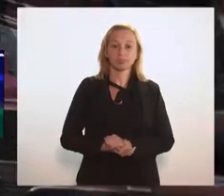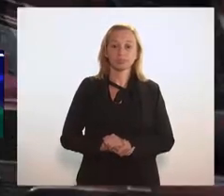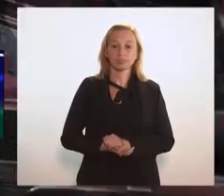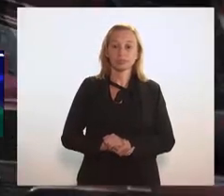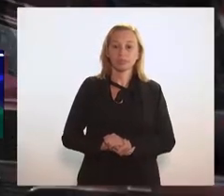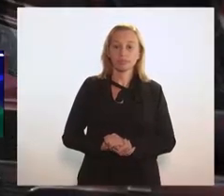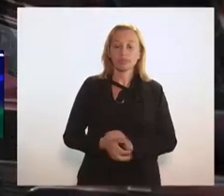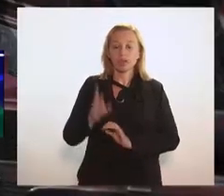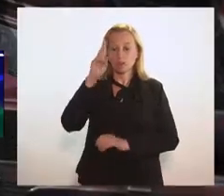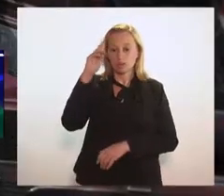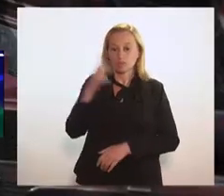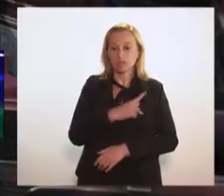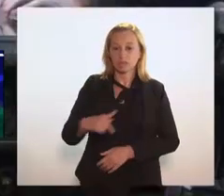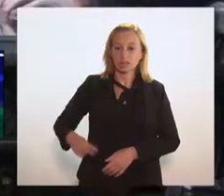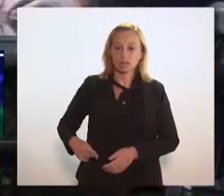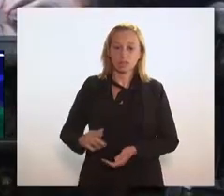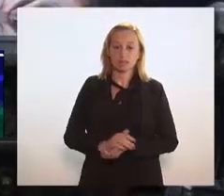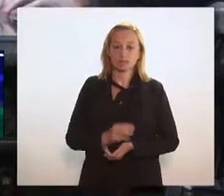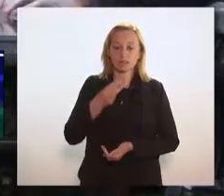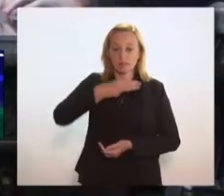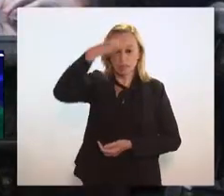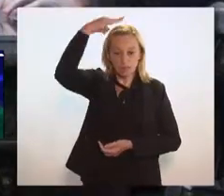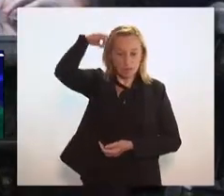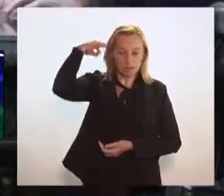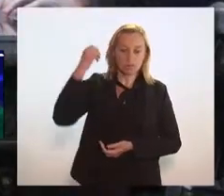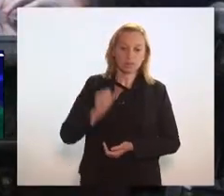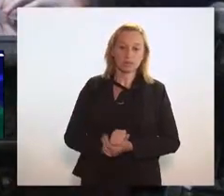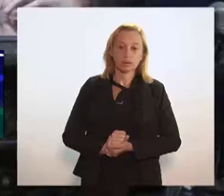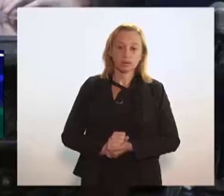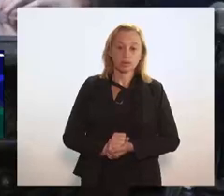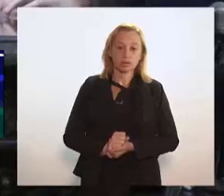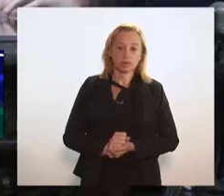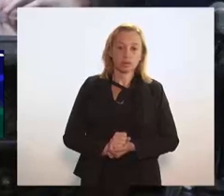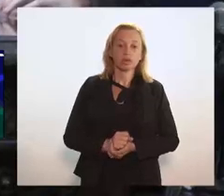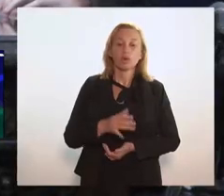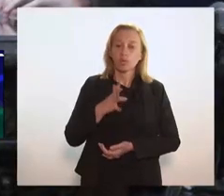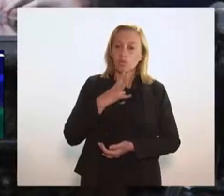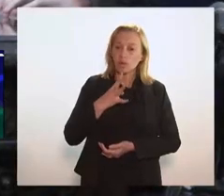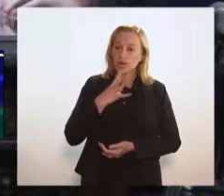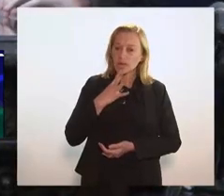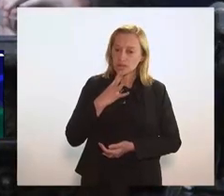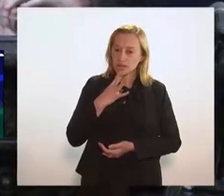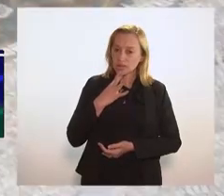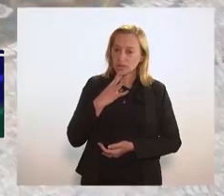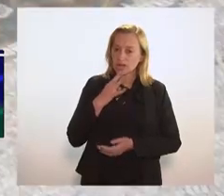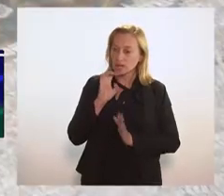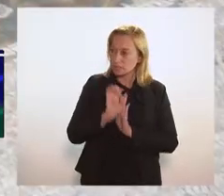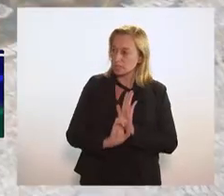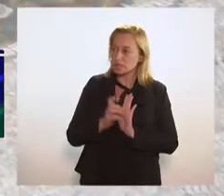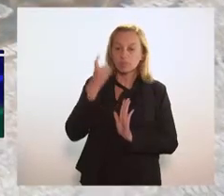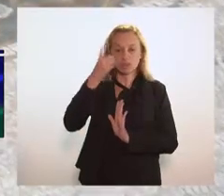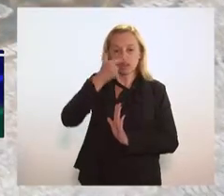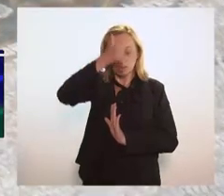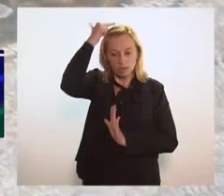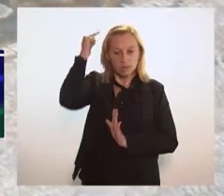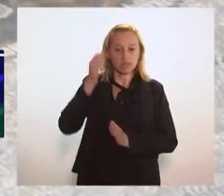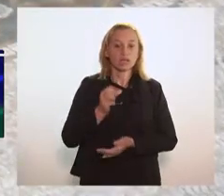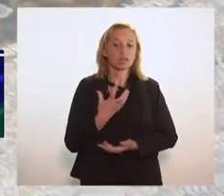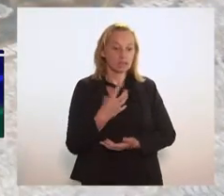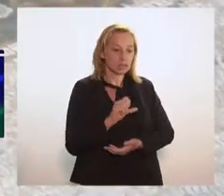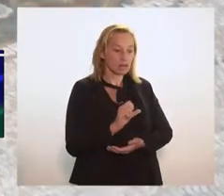Senhor presidente. Márcio, Vossa Excelência tem conhecimento das emendas, deputado Luiz? Senhor presidente, eu